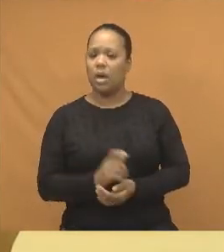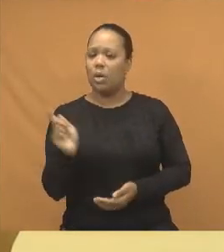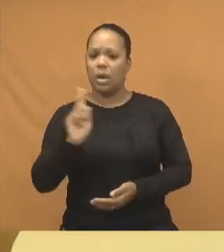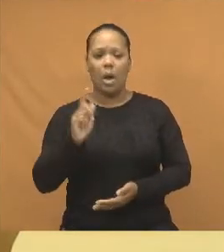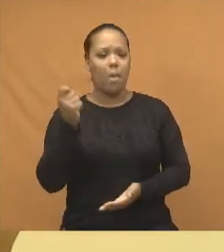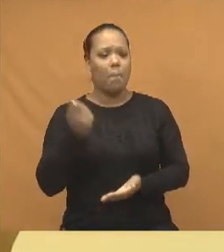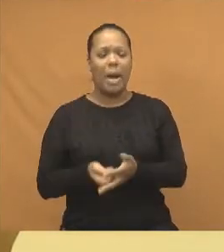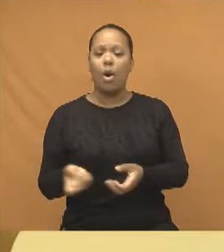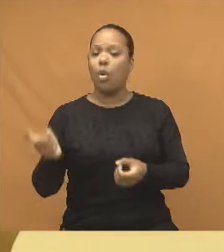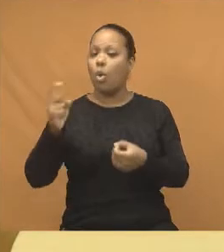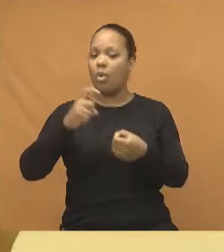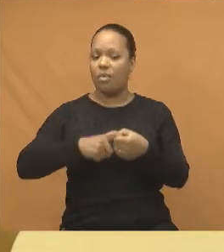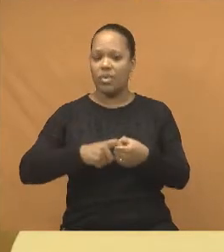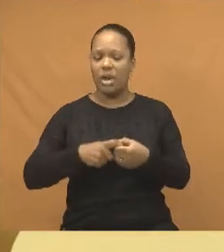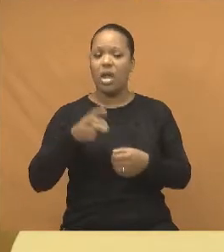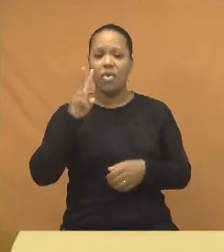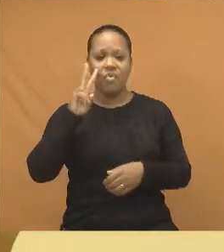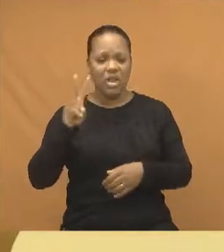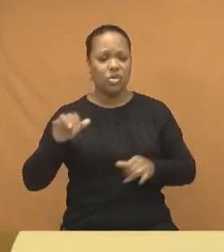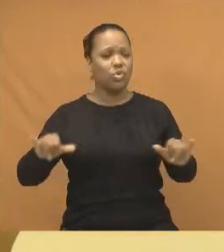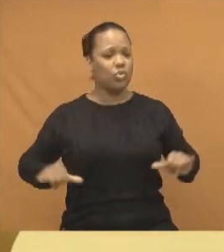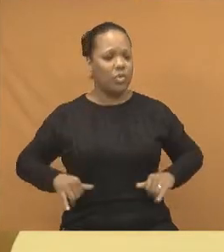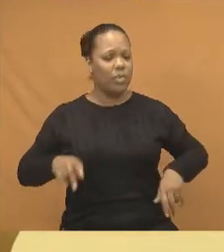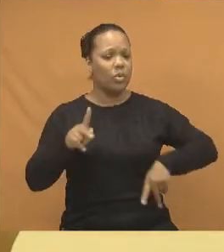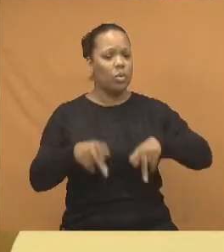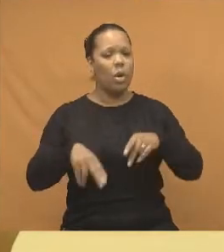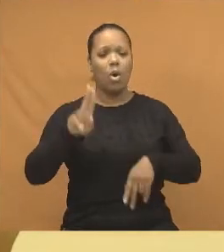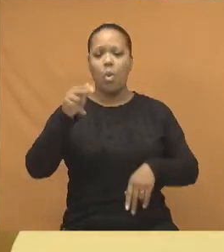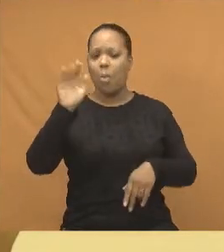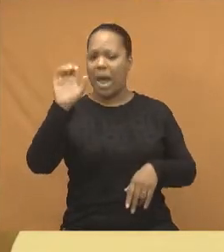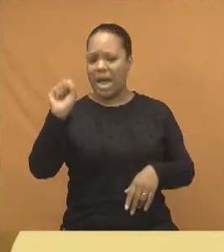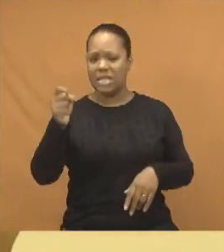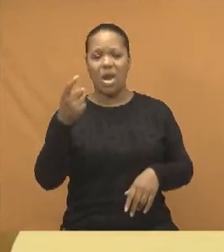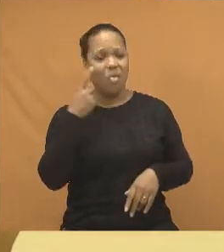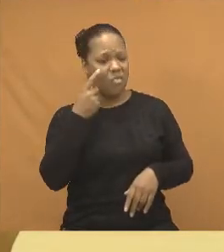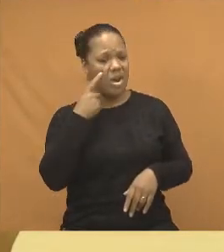convênio, eu vejo o sofrimento do povo dos postos médicos.